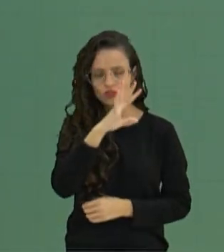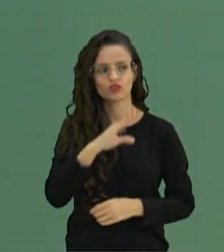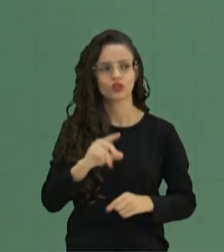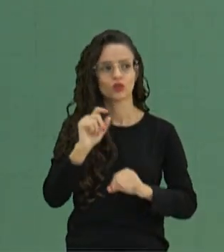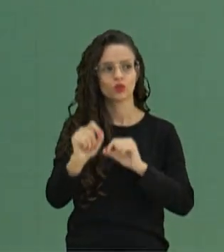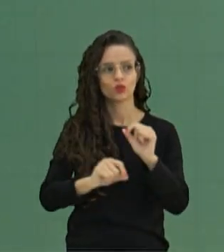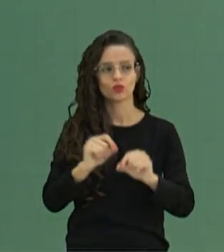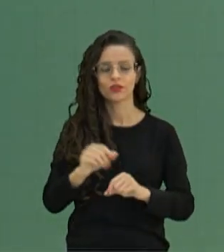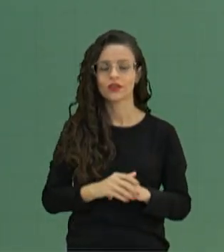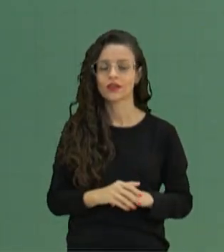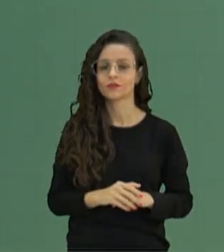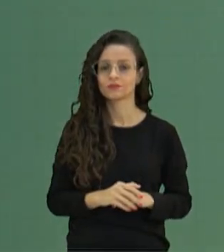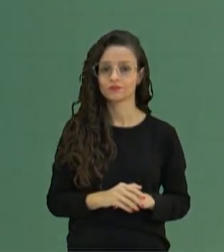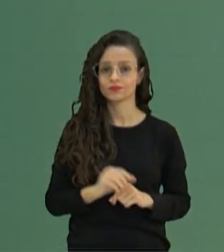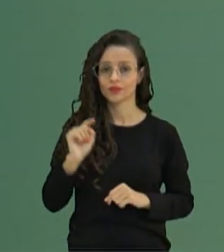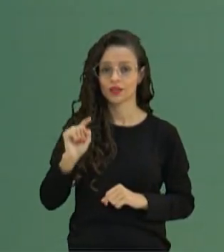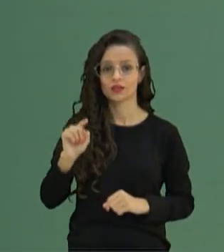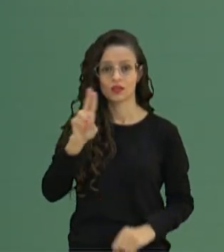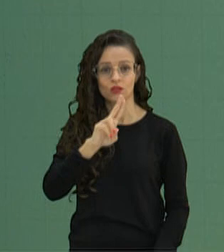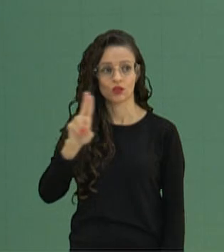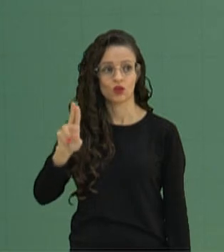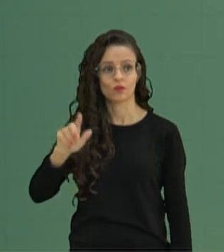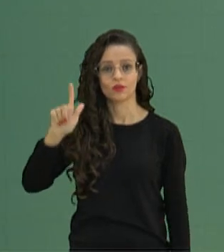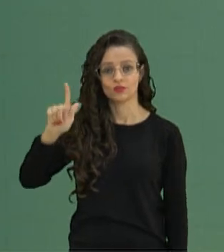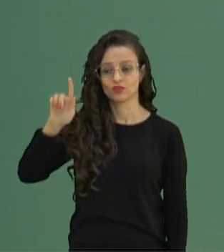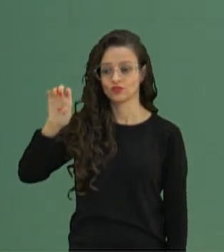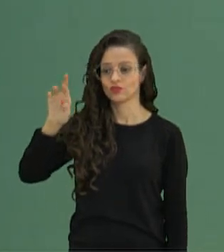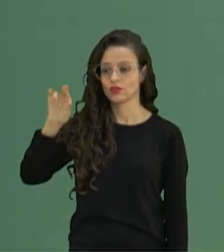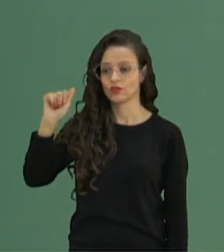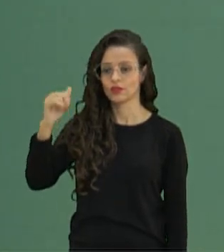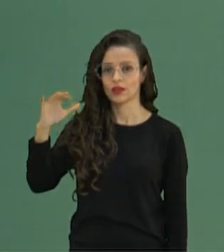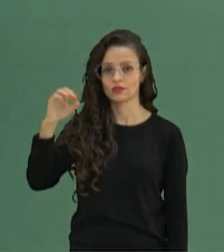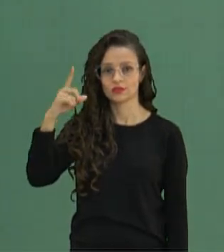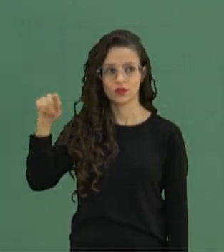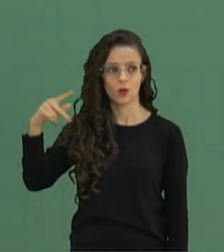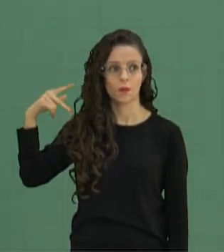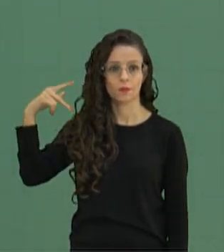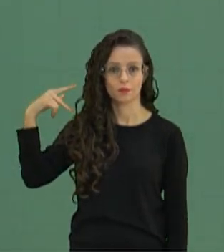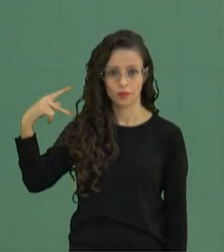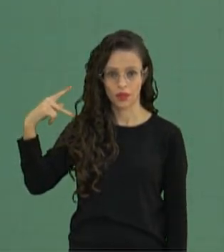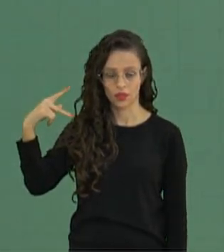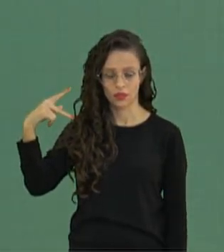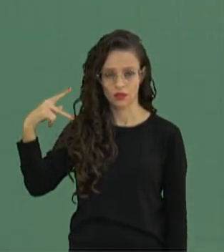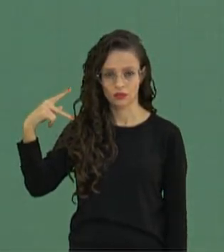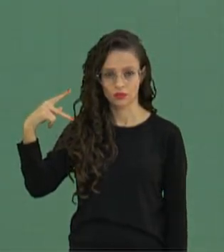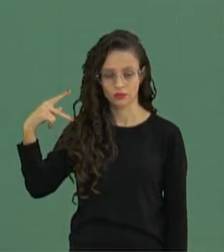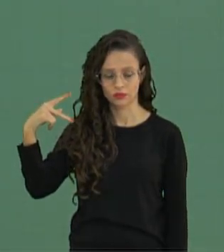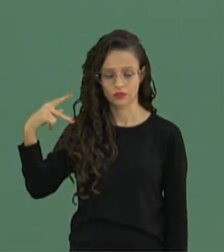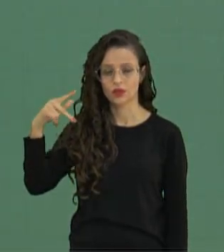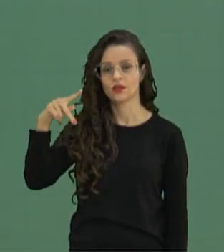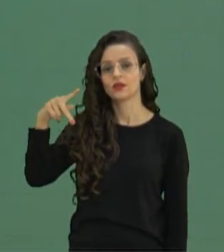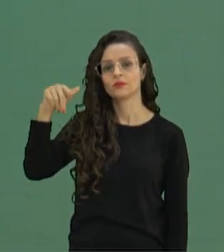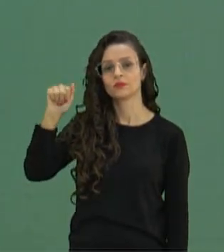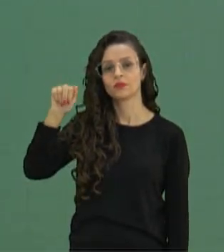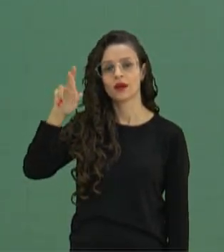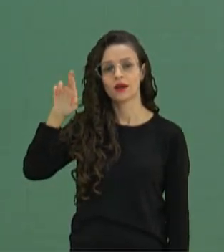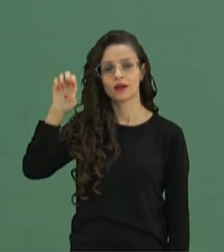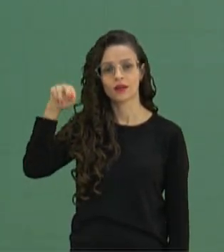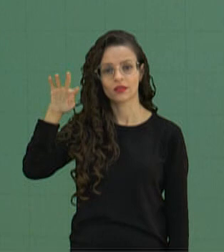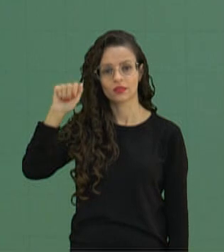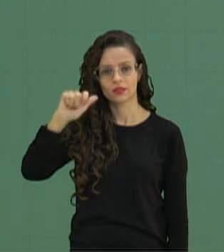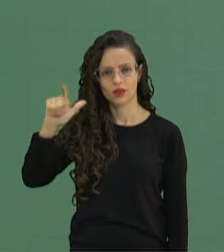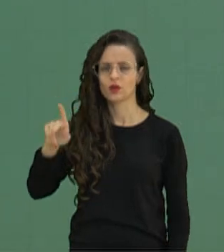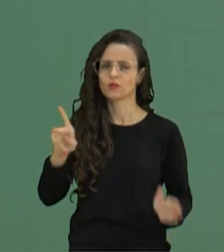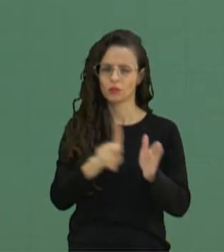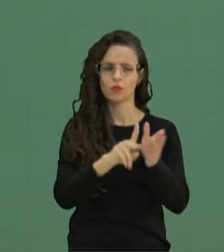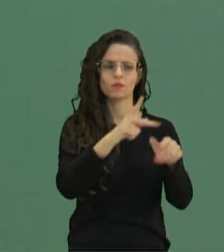nós chamamos de geração, a qual nós vamos chamar de geração P, ou geração parental, dos indivíduos